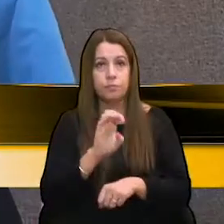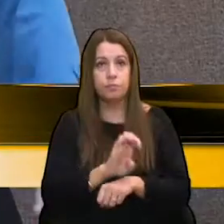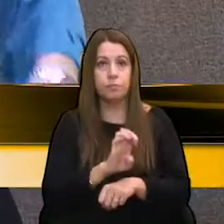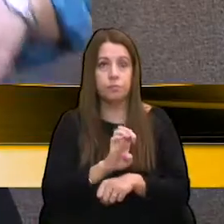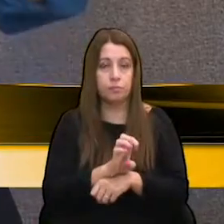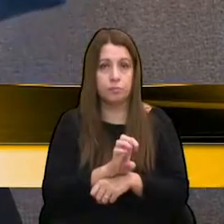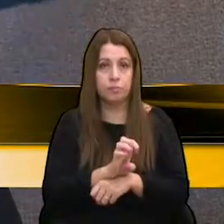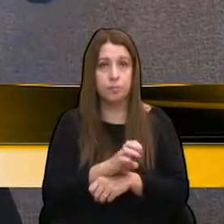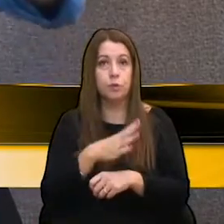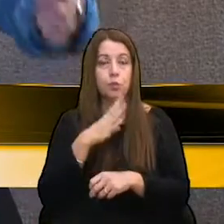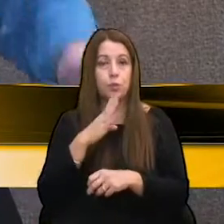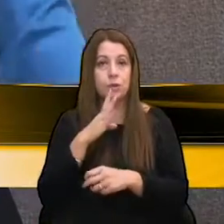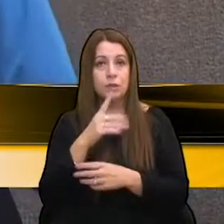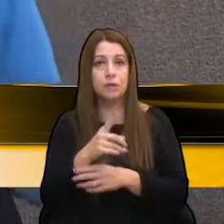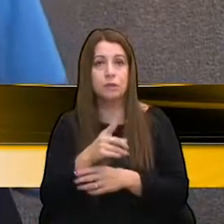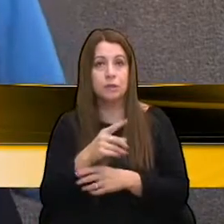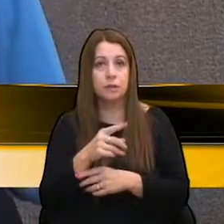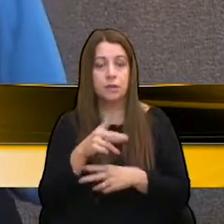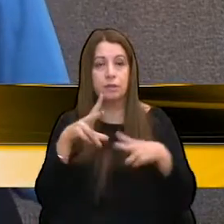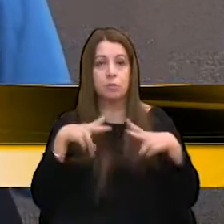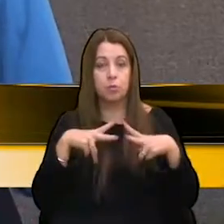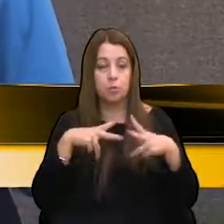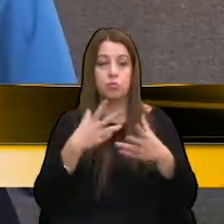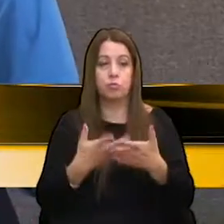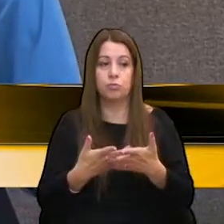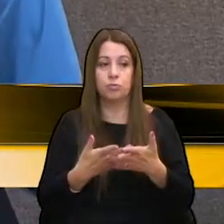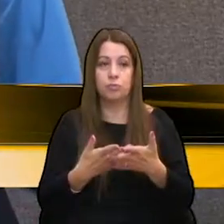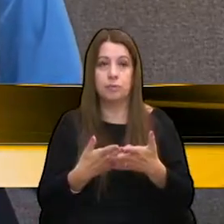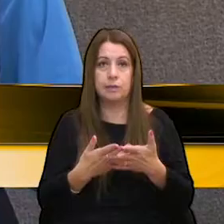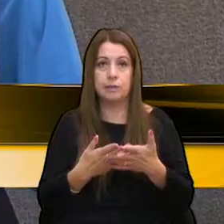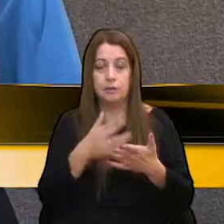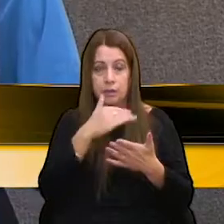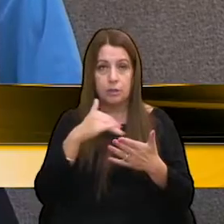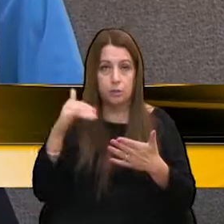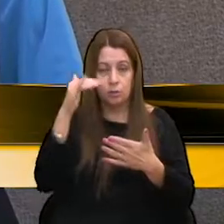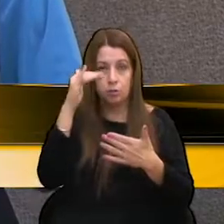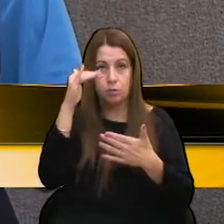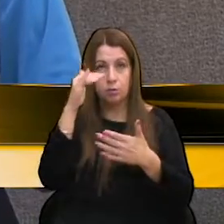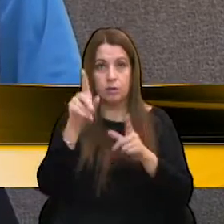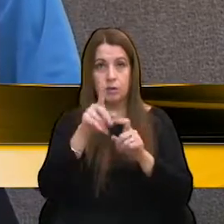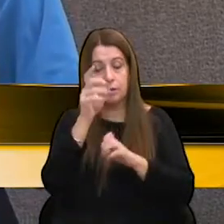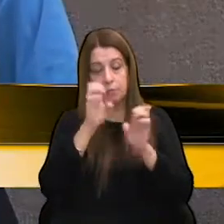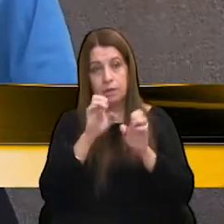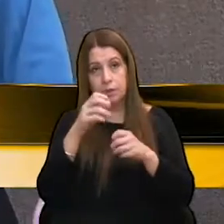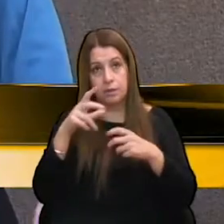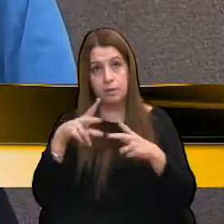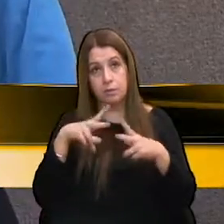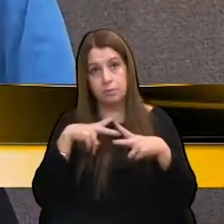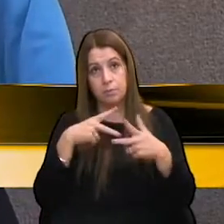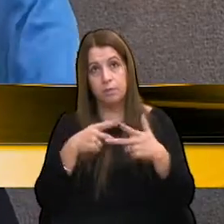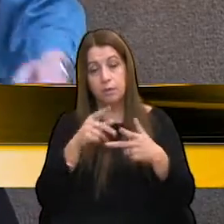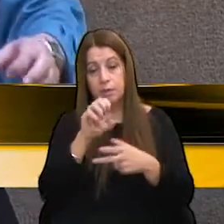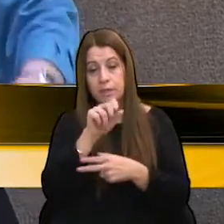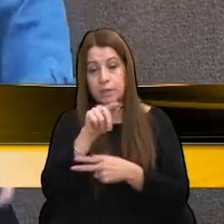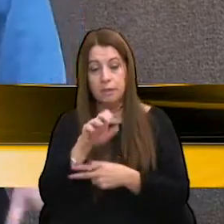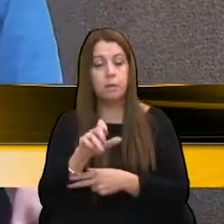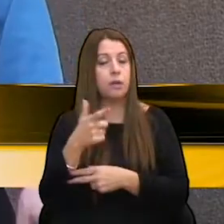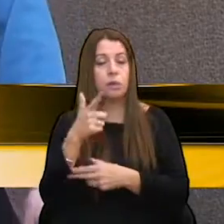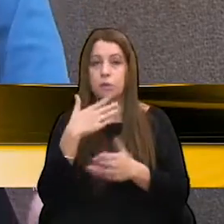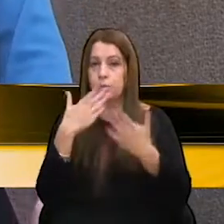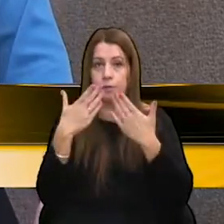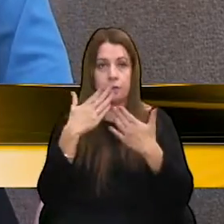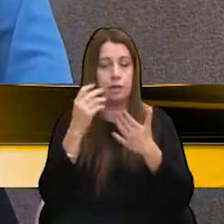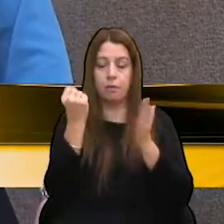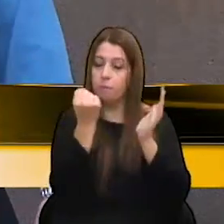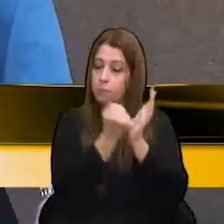estaduais e conheço as privadas, né? As companhias privadas. Então, o Samai, sem dúvida nenhuma, é